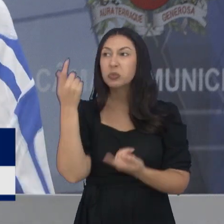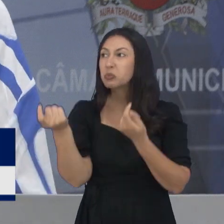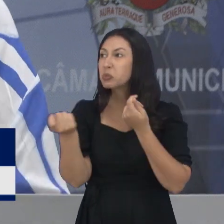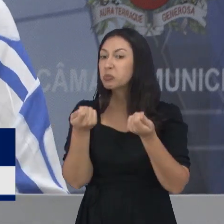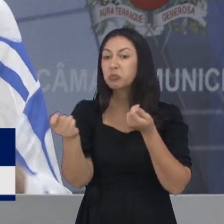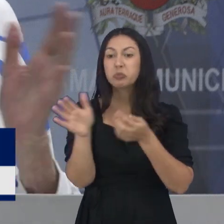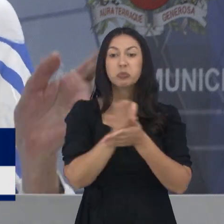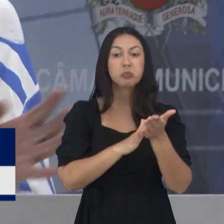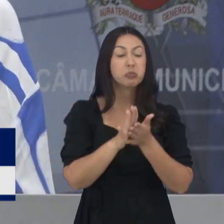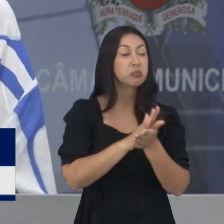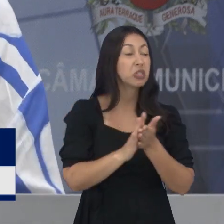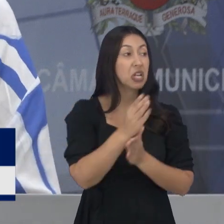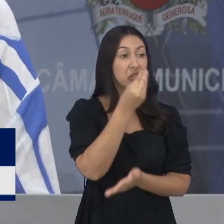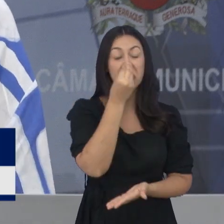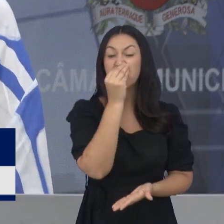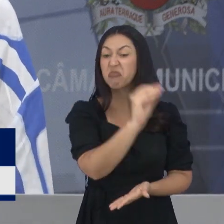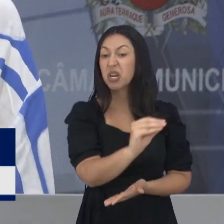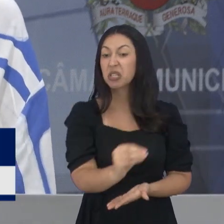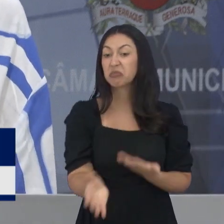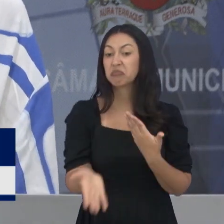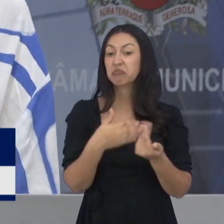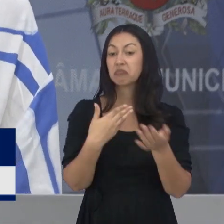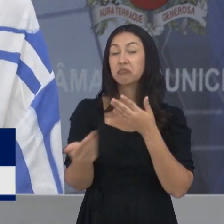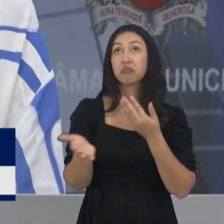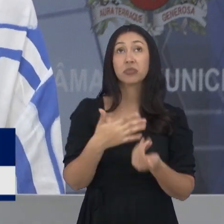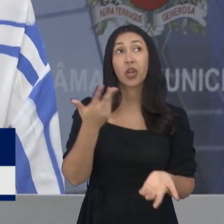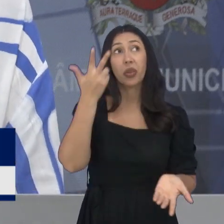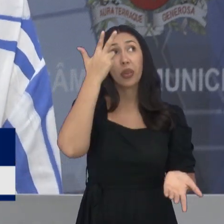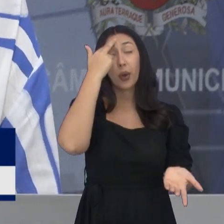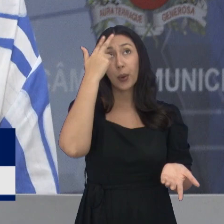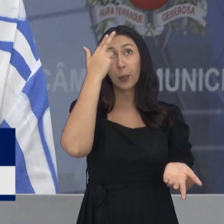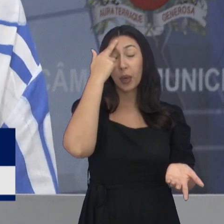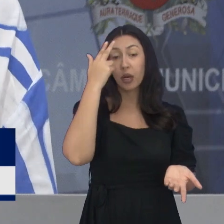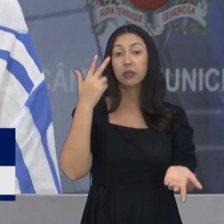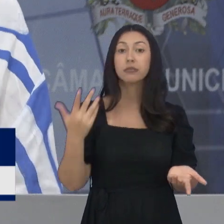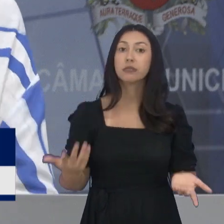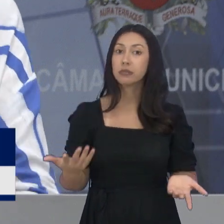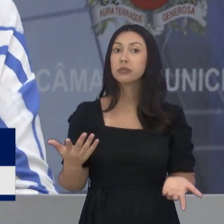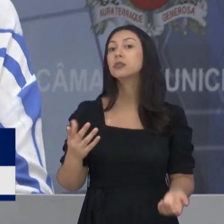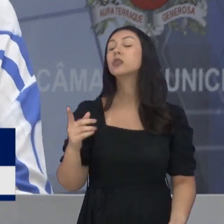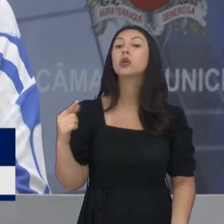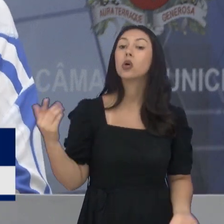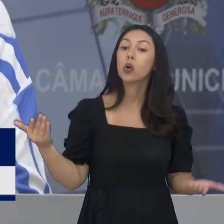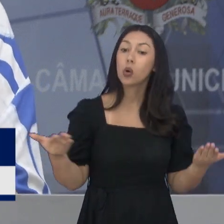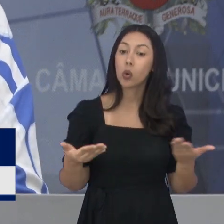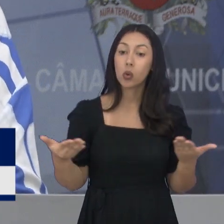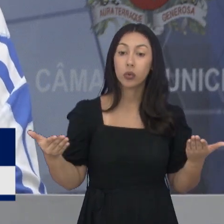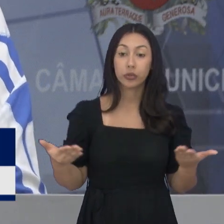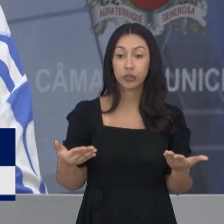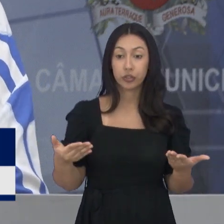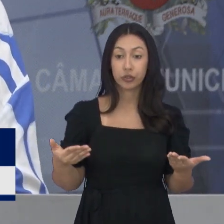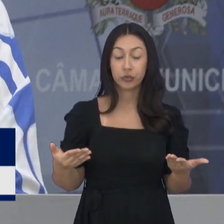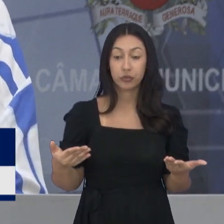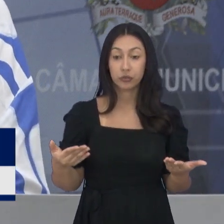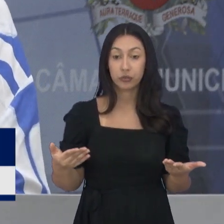tudo normal, que está tudo na boa, essa cidade. Nós estamos hoje com...